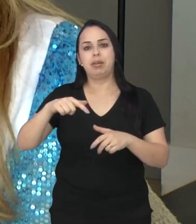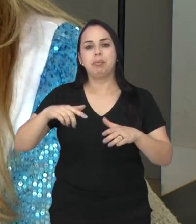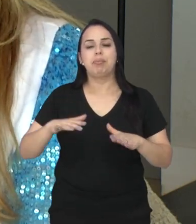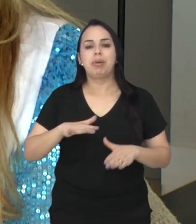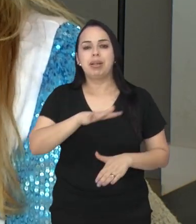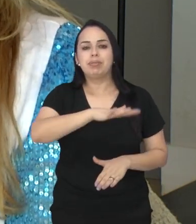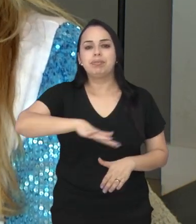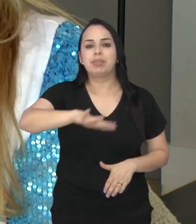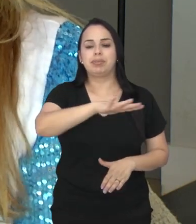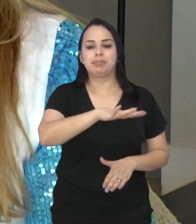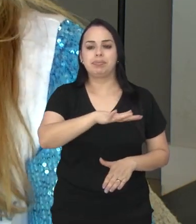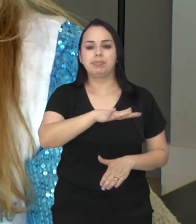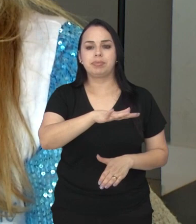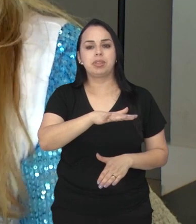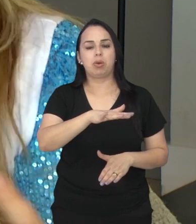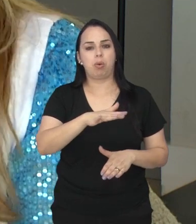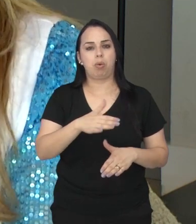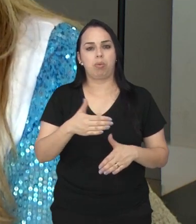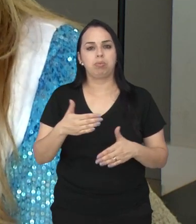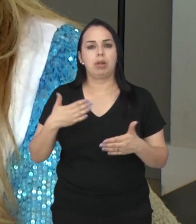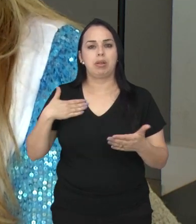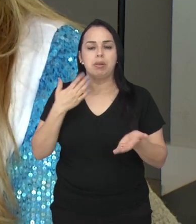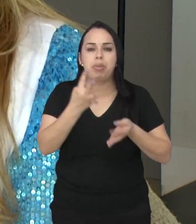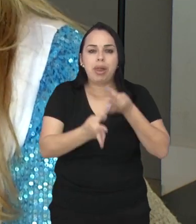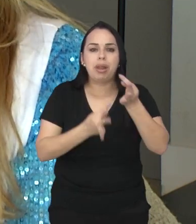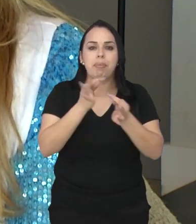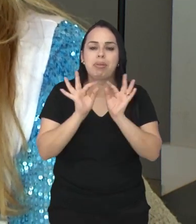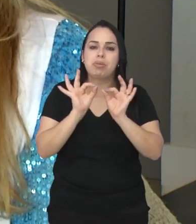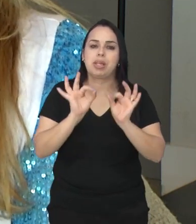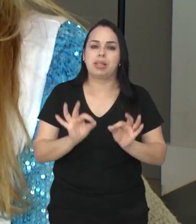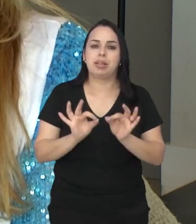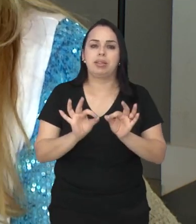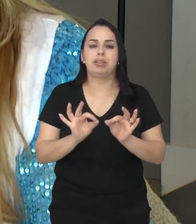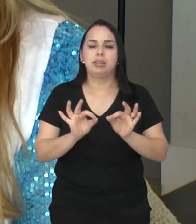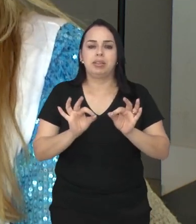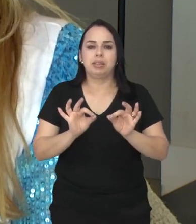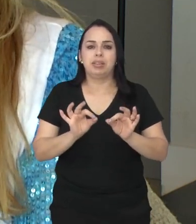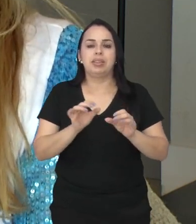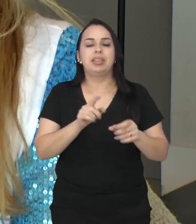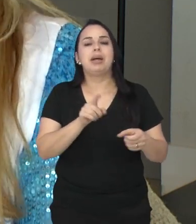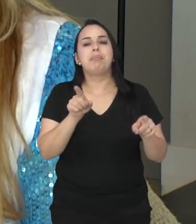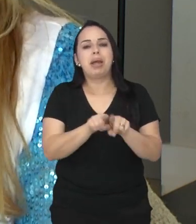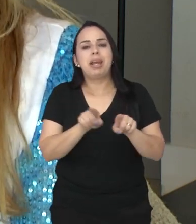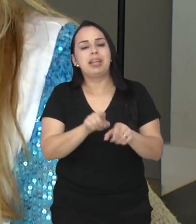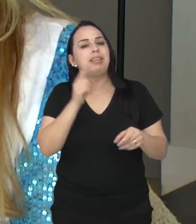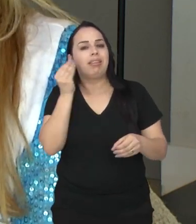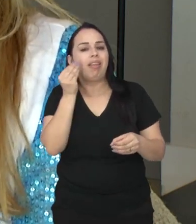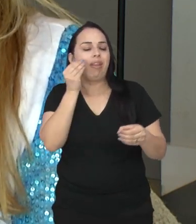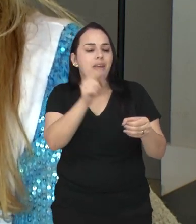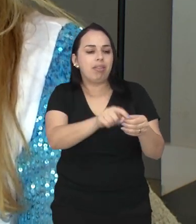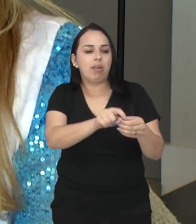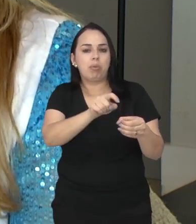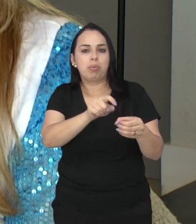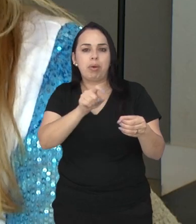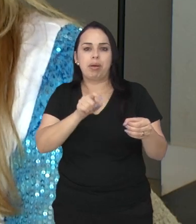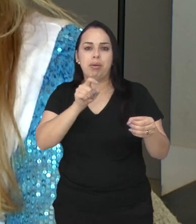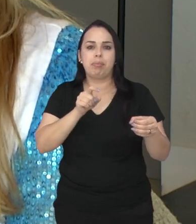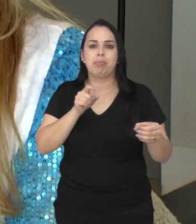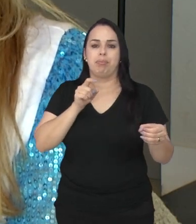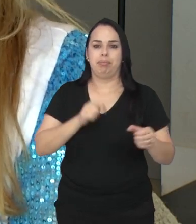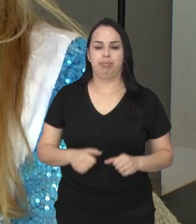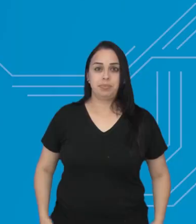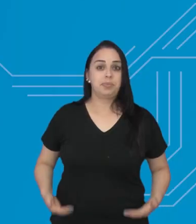essas formas, eles irem tendo as intervenções necessárias e buscando cada vez mais a autonomia e independência deles para viver